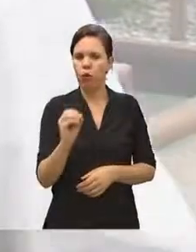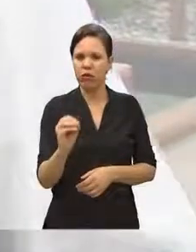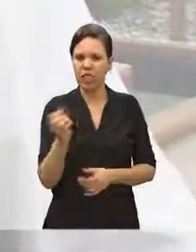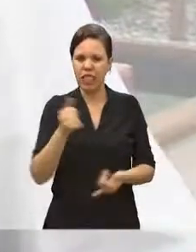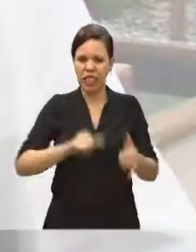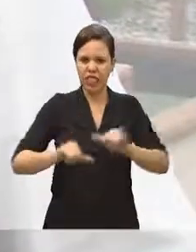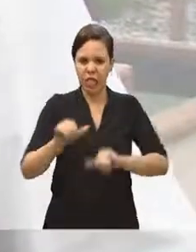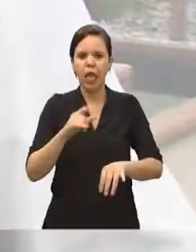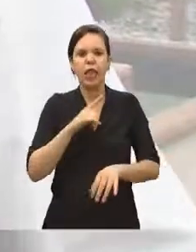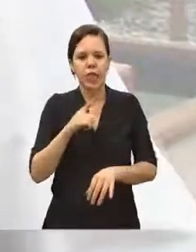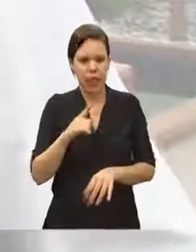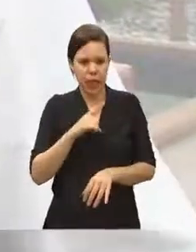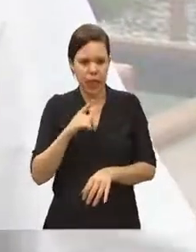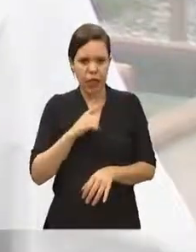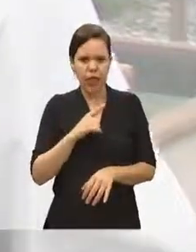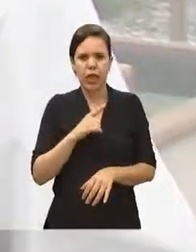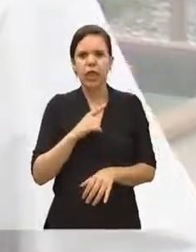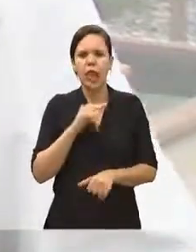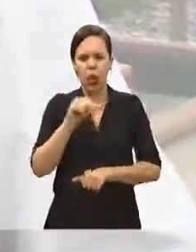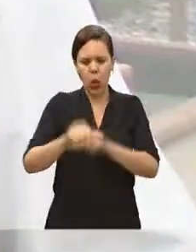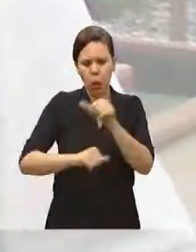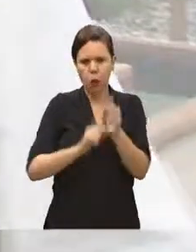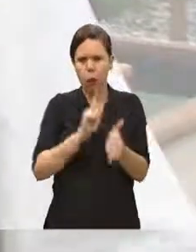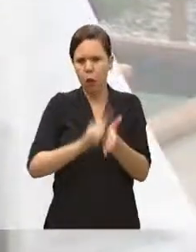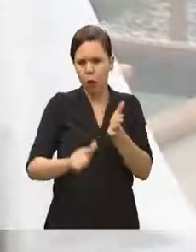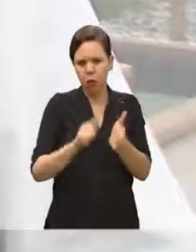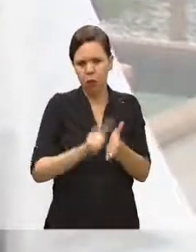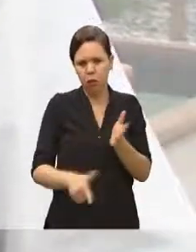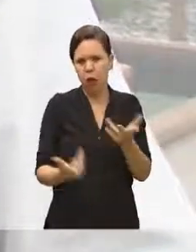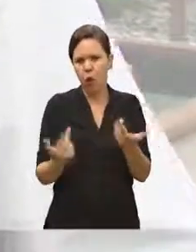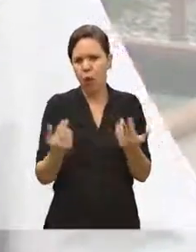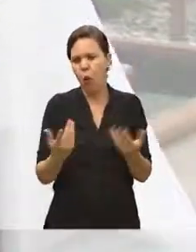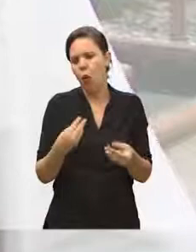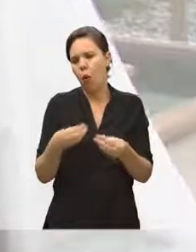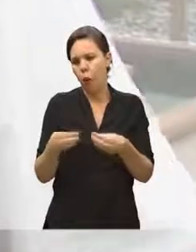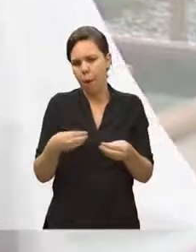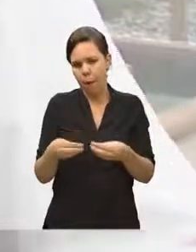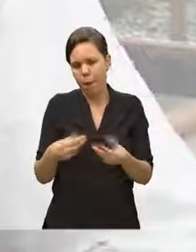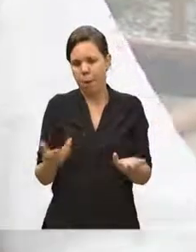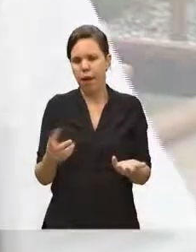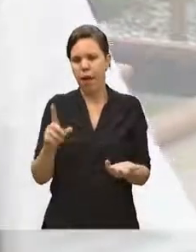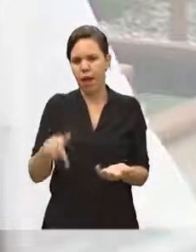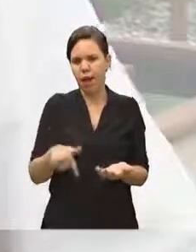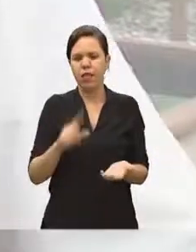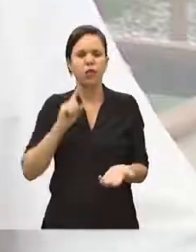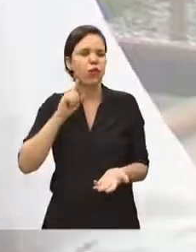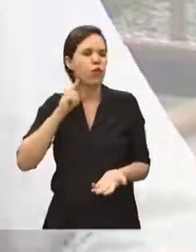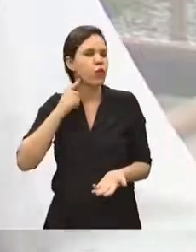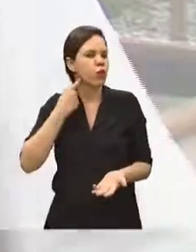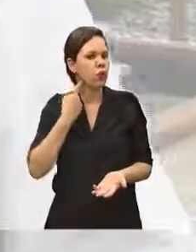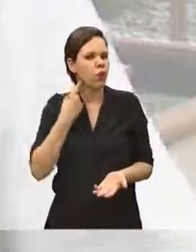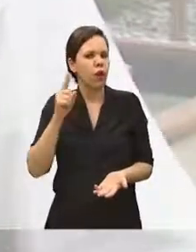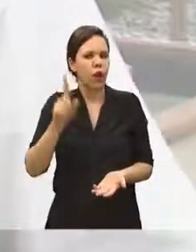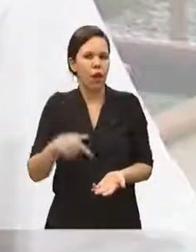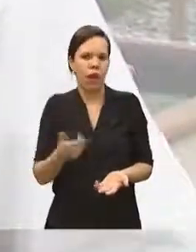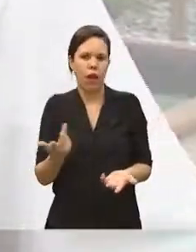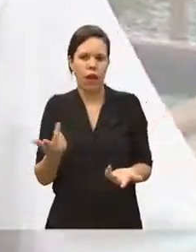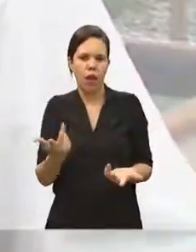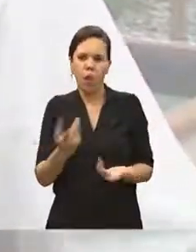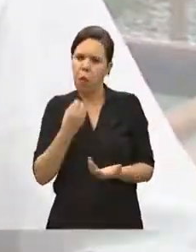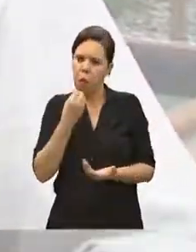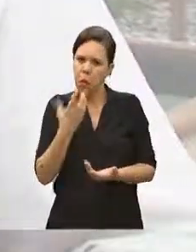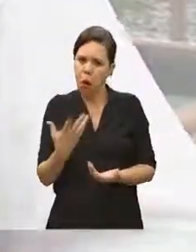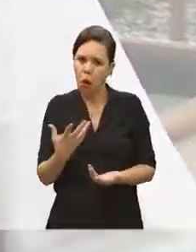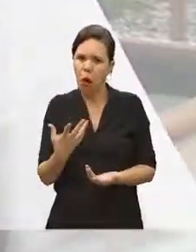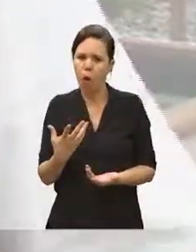tem um sistema de filtragem que ela é feita com mídias laváveis, plásticos. E essa lavagem, essa sujeira, que é uma sujeira ótima, que